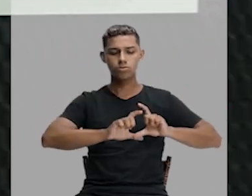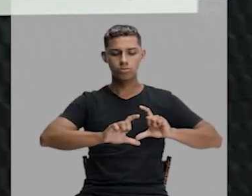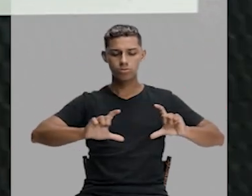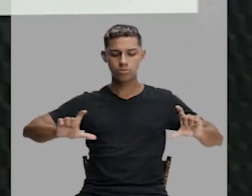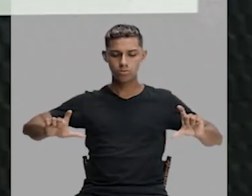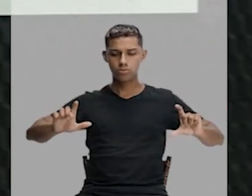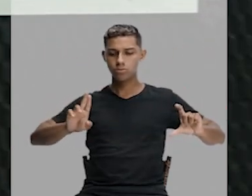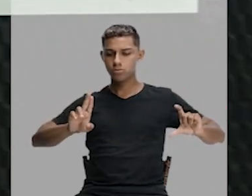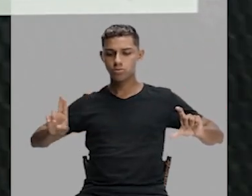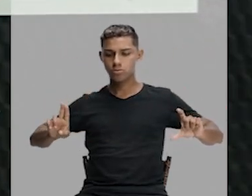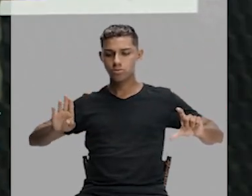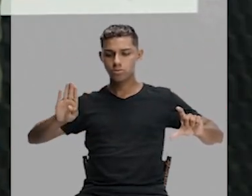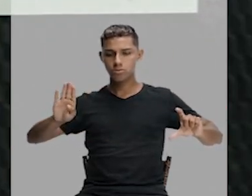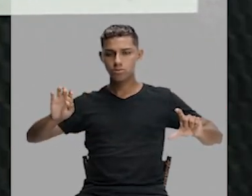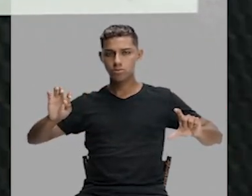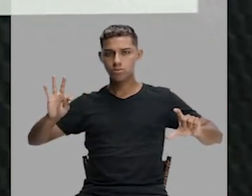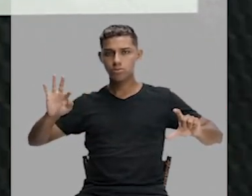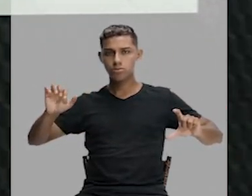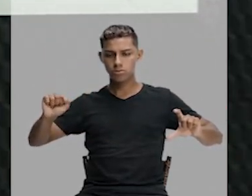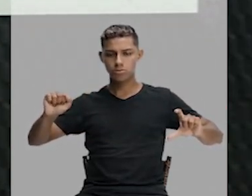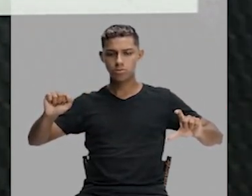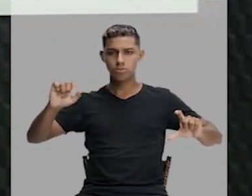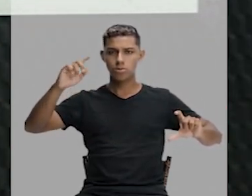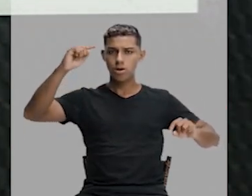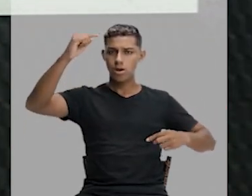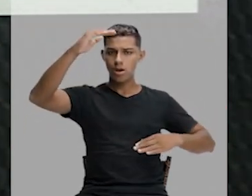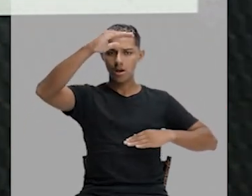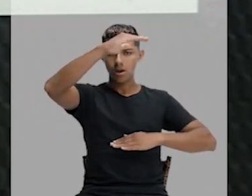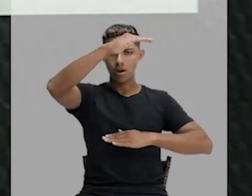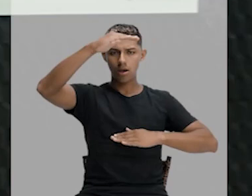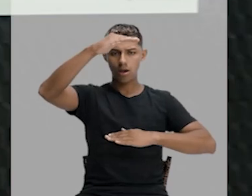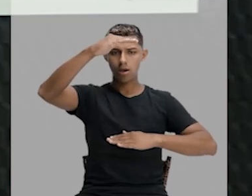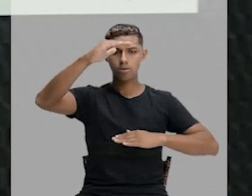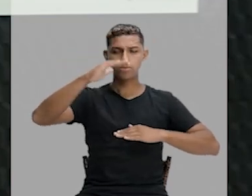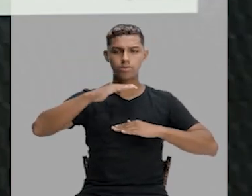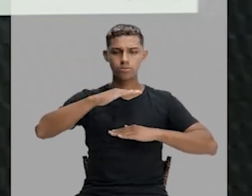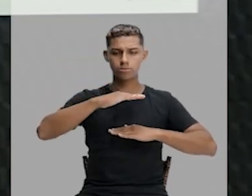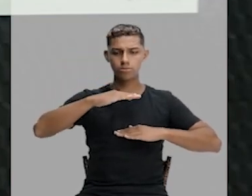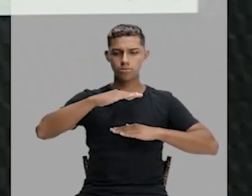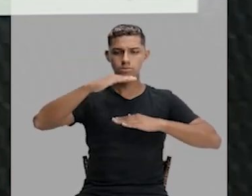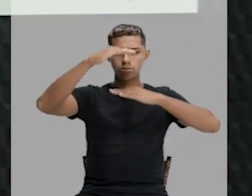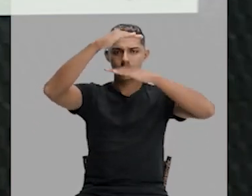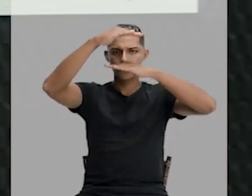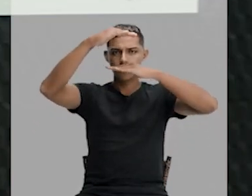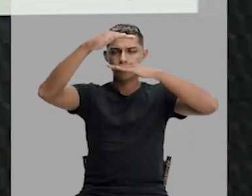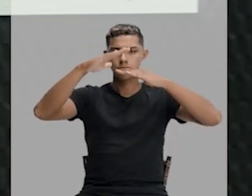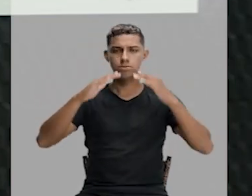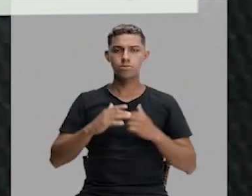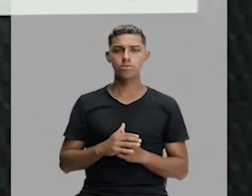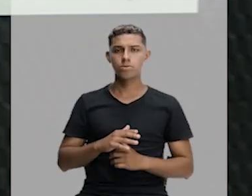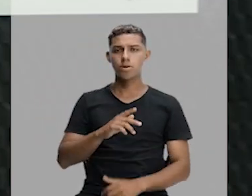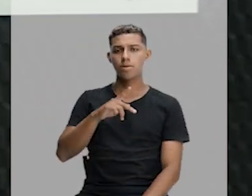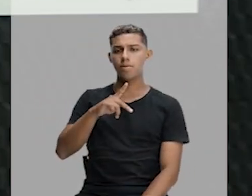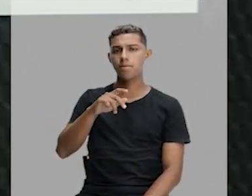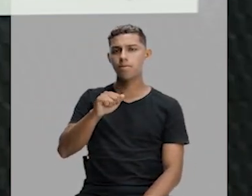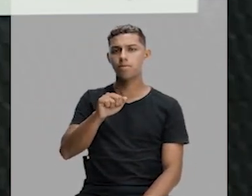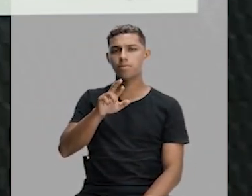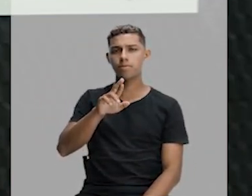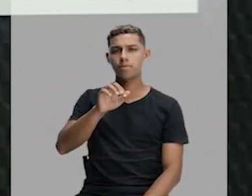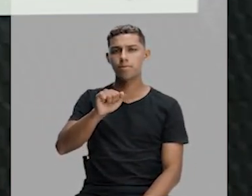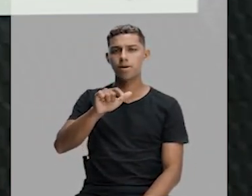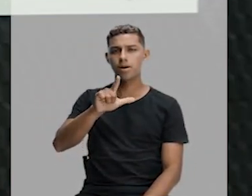aí sejam planos paralelos. Esse plano alfa paralelo ao plano beta. Beleza? E aqui eu